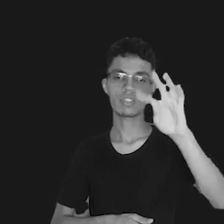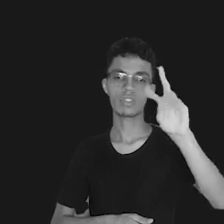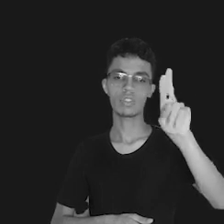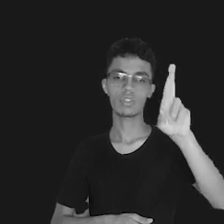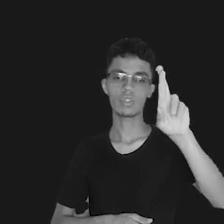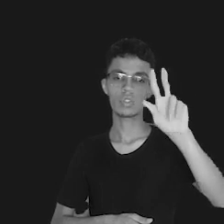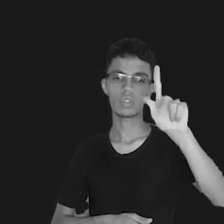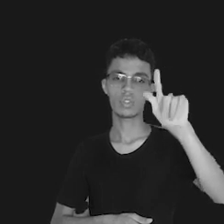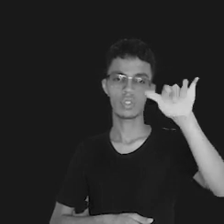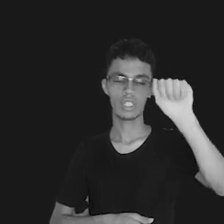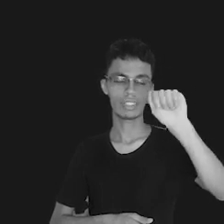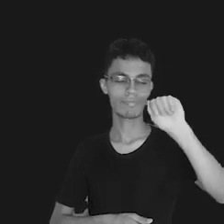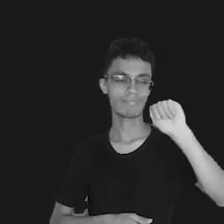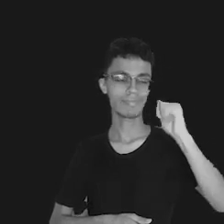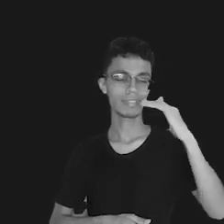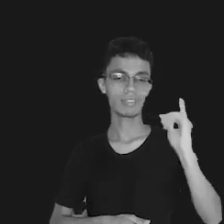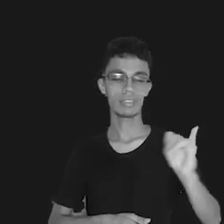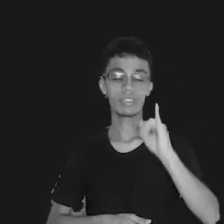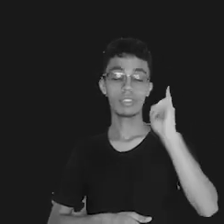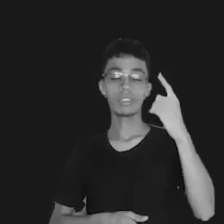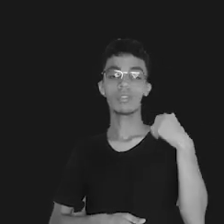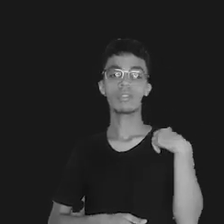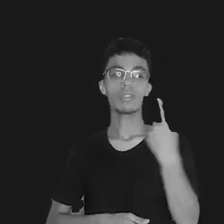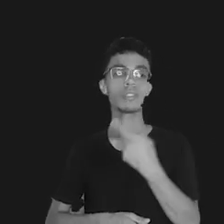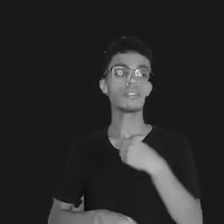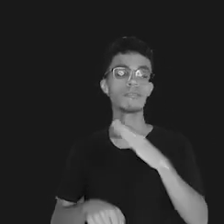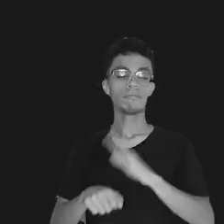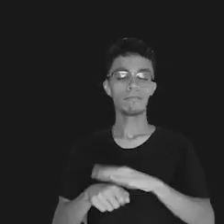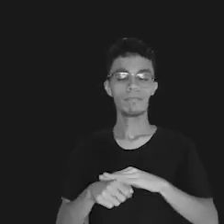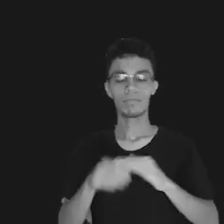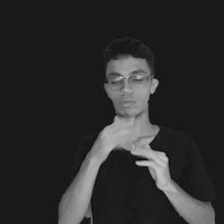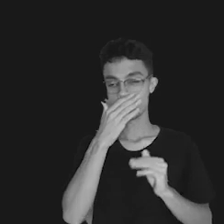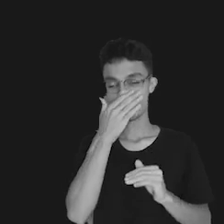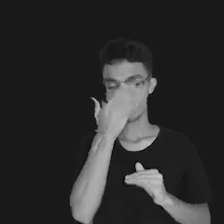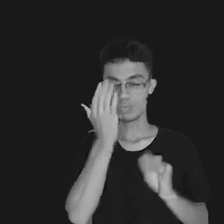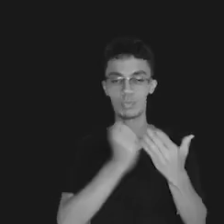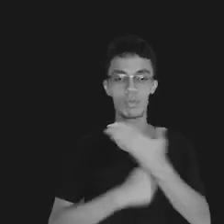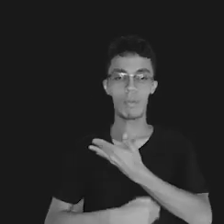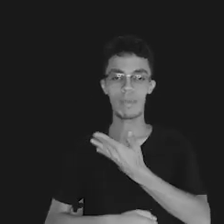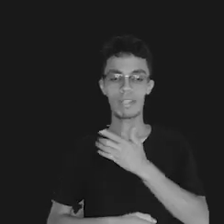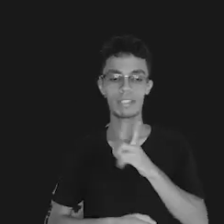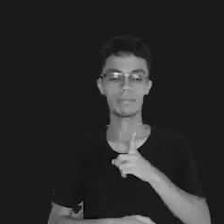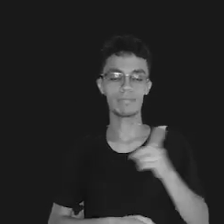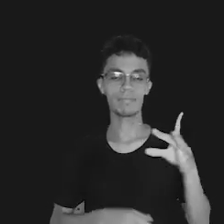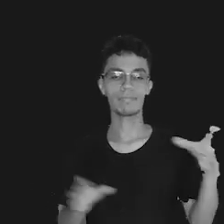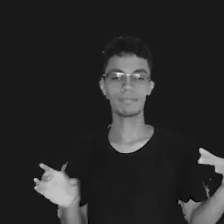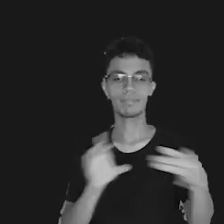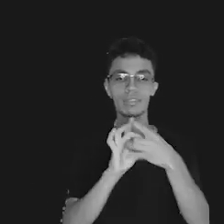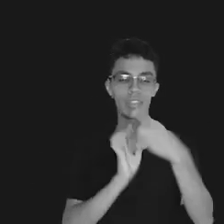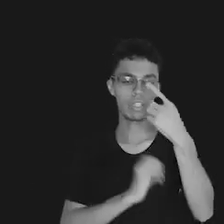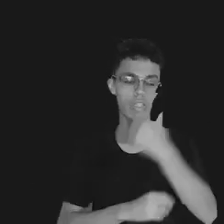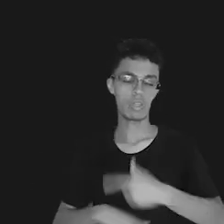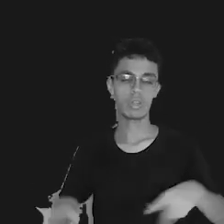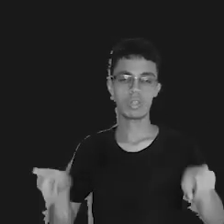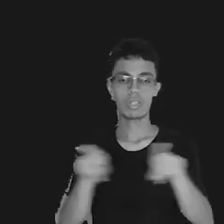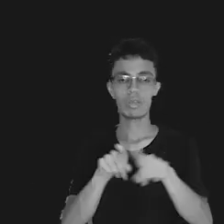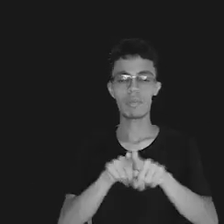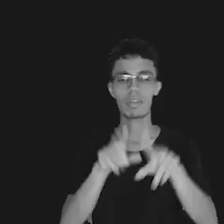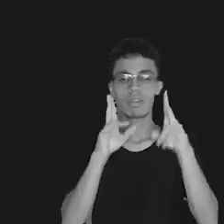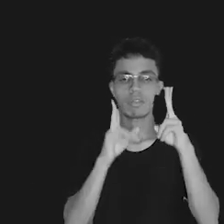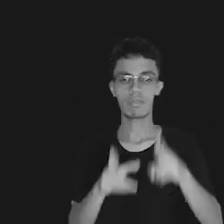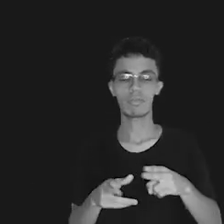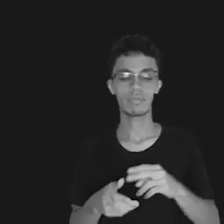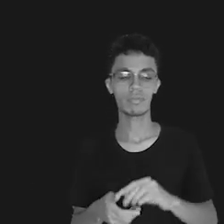muito enriquecedor para nossa cena, eu acho. Que ela é uma colega, de fato. Para mim, também, além da... Uma